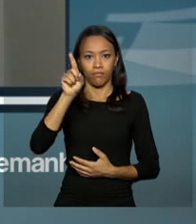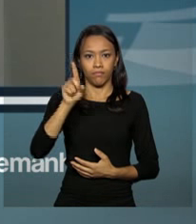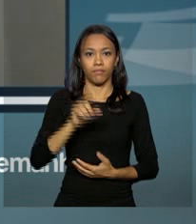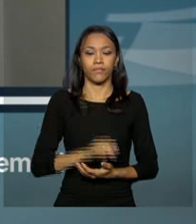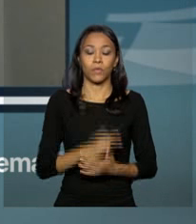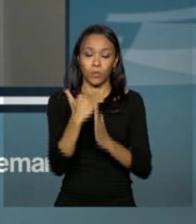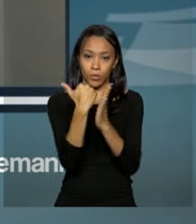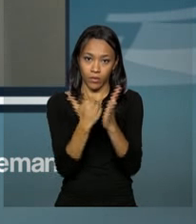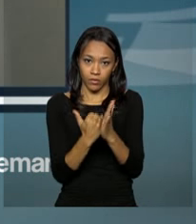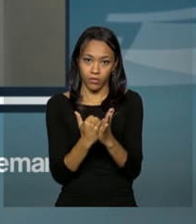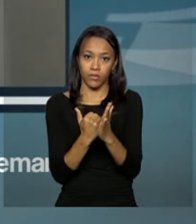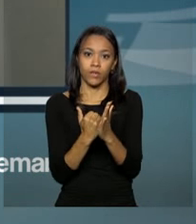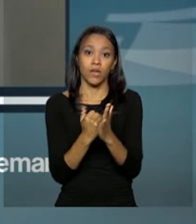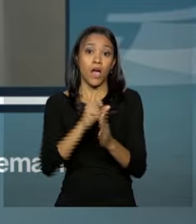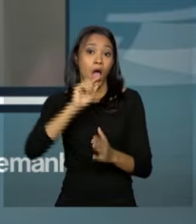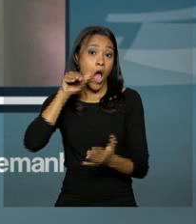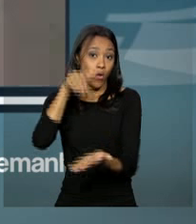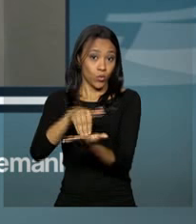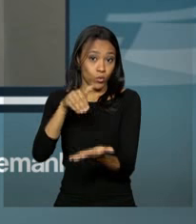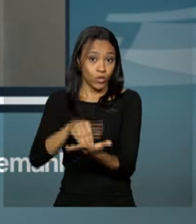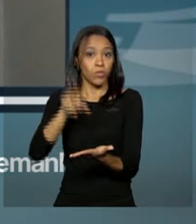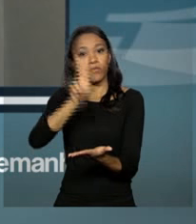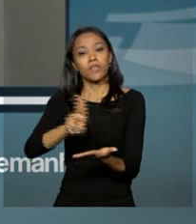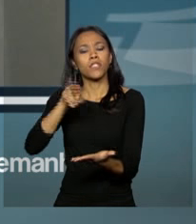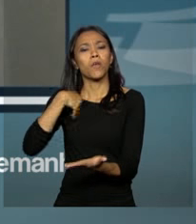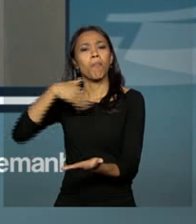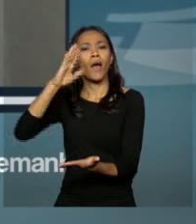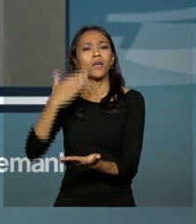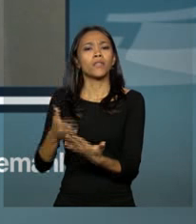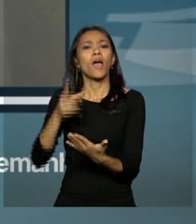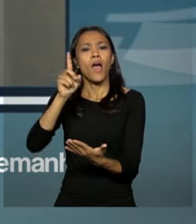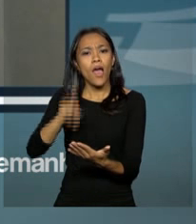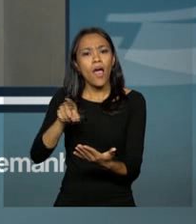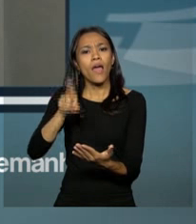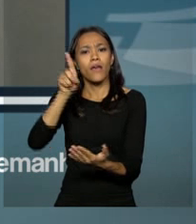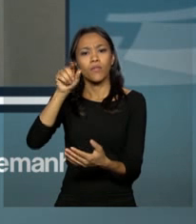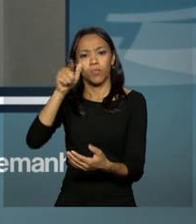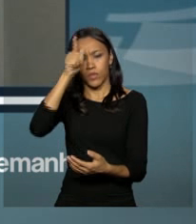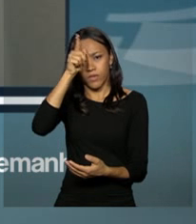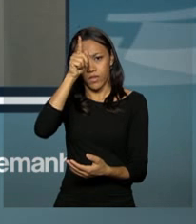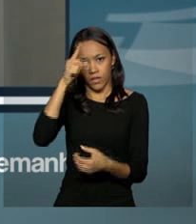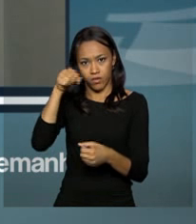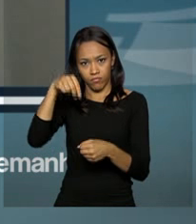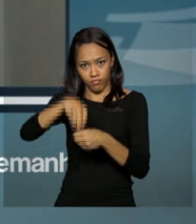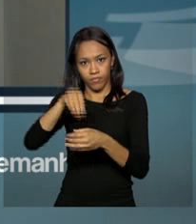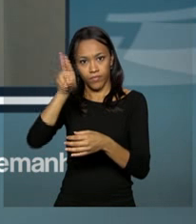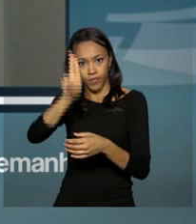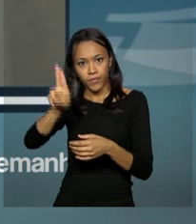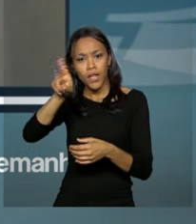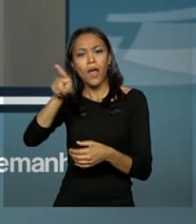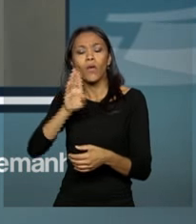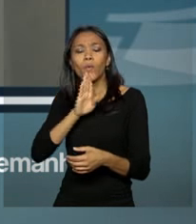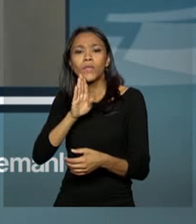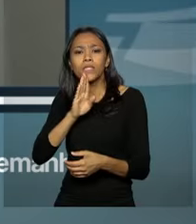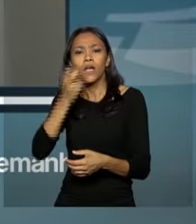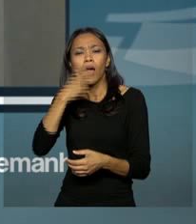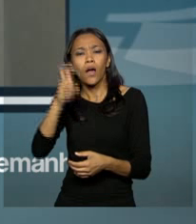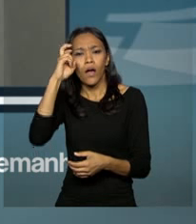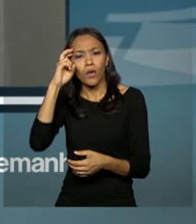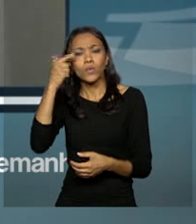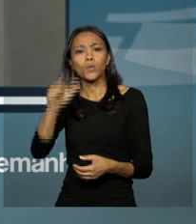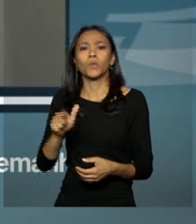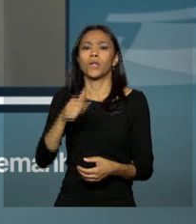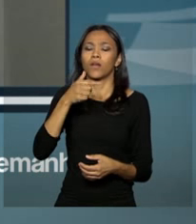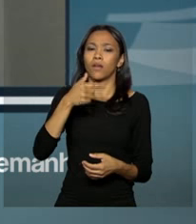Ciência Sem Fronteiras. A última, onde eu passei mais tempo, foi a Universidade de Duisburg-Essen. Lá eu pude conhecer a cultura alemã